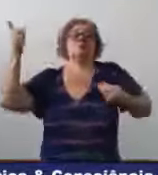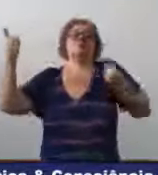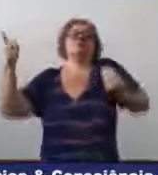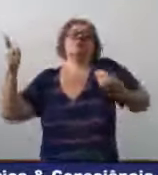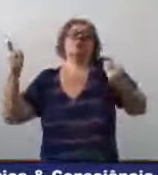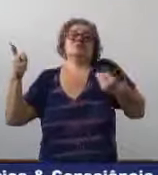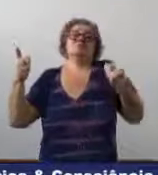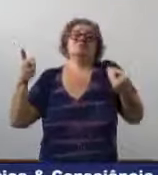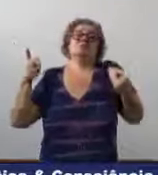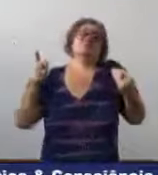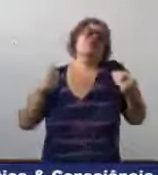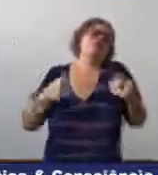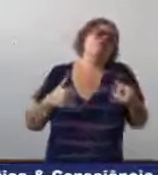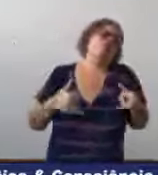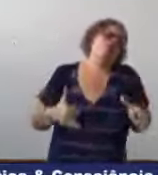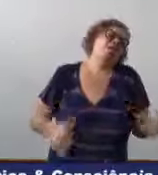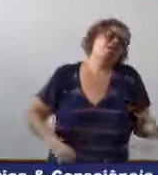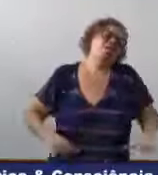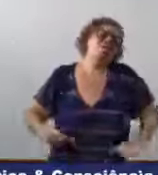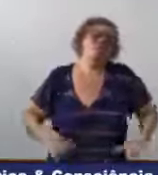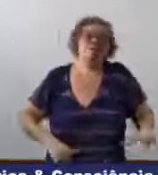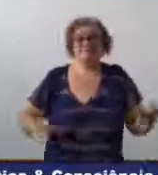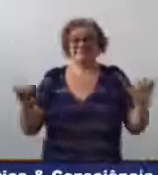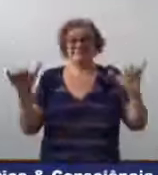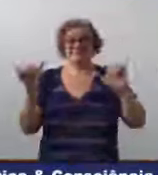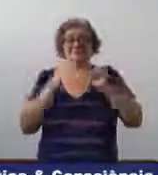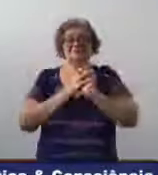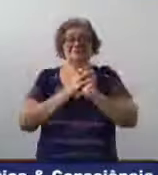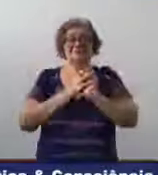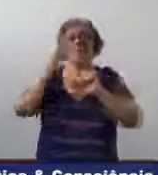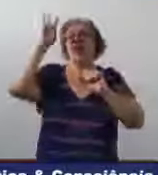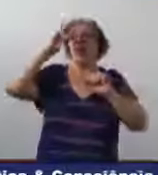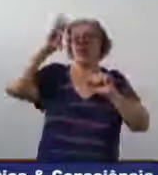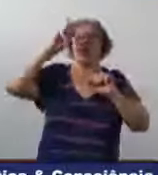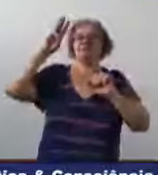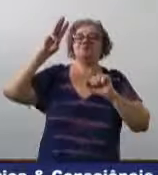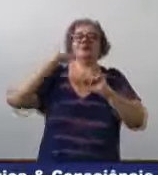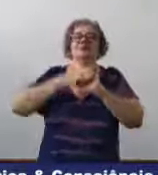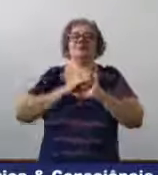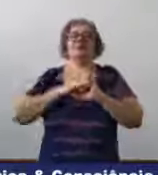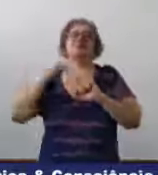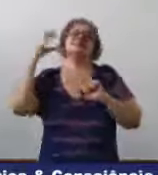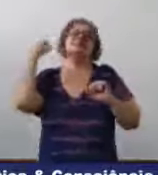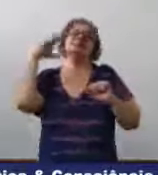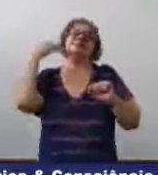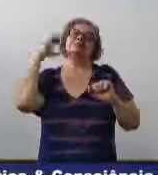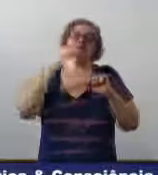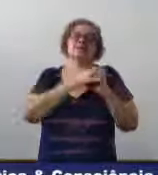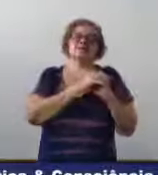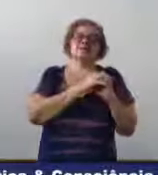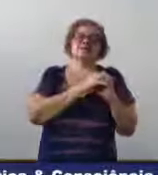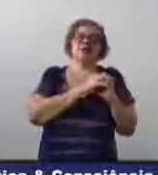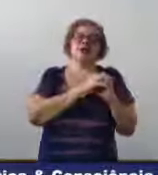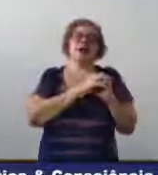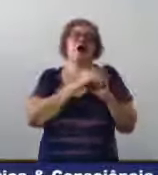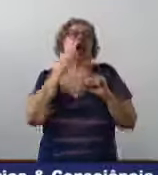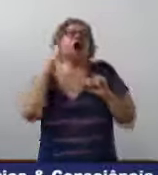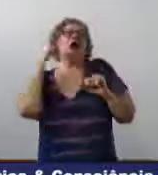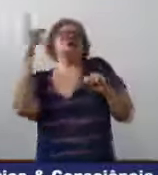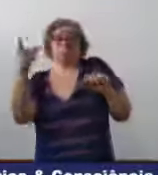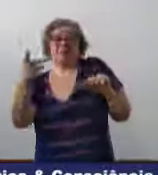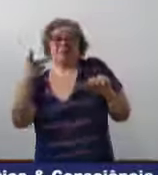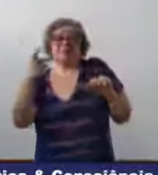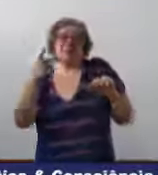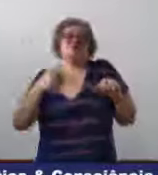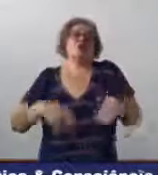vida. Eles fazem um drama. Mas, lembrem da ciência, a expectativa do fato cria o fato. Eu estou pensando em sofrimento,